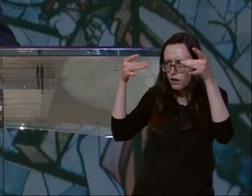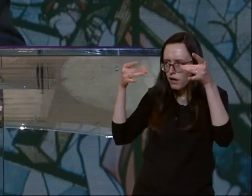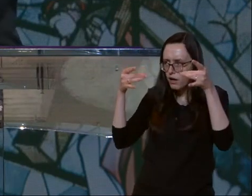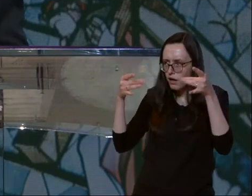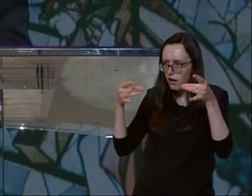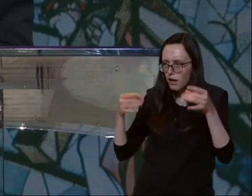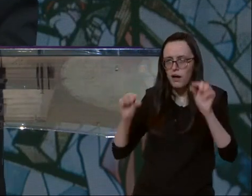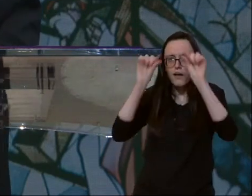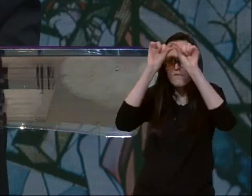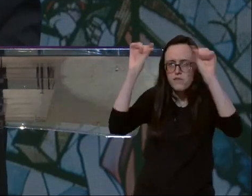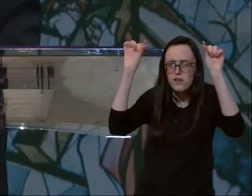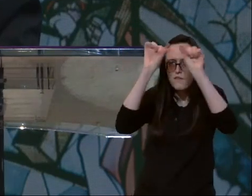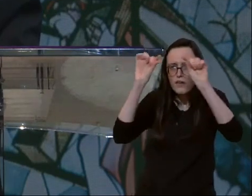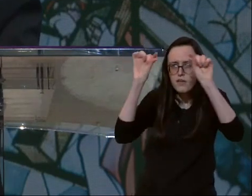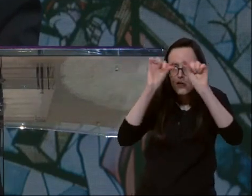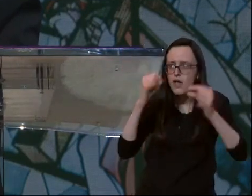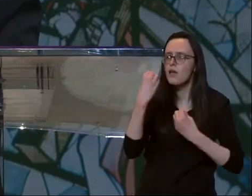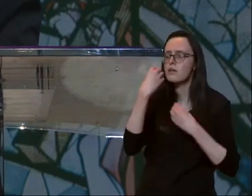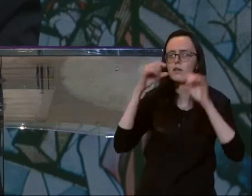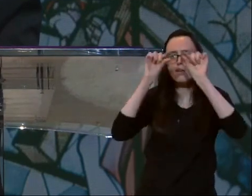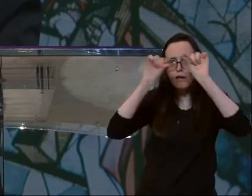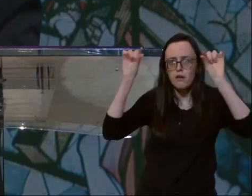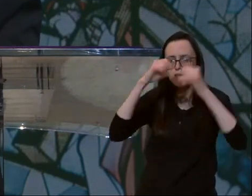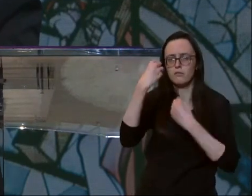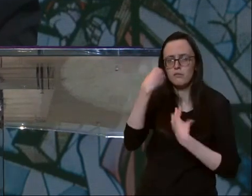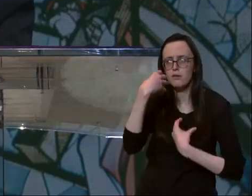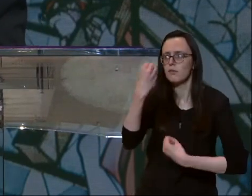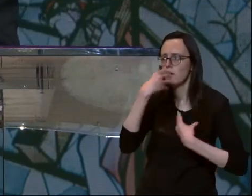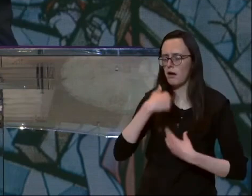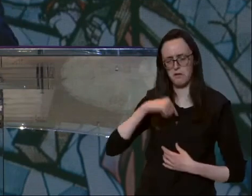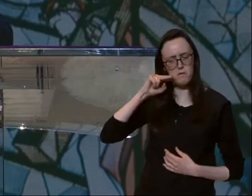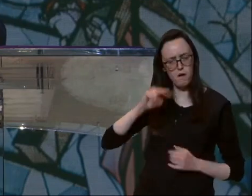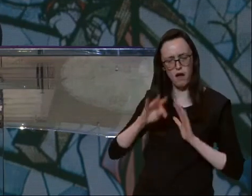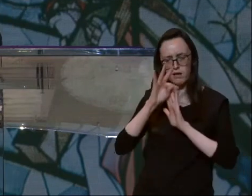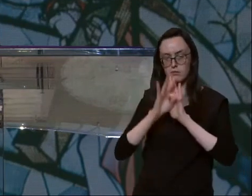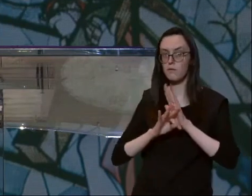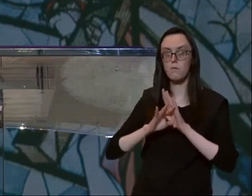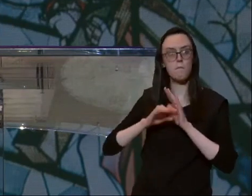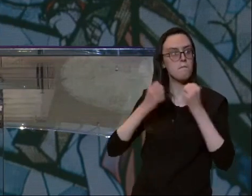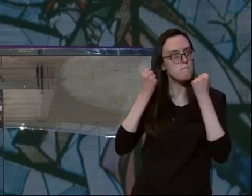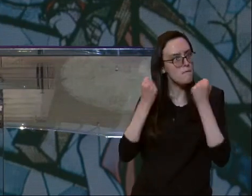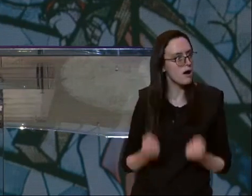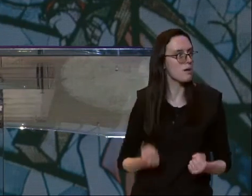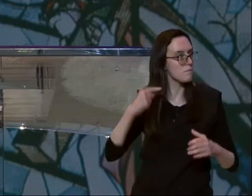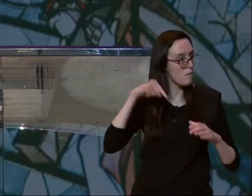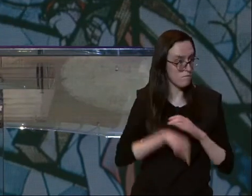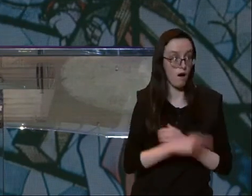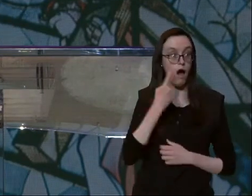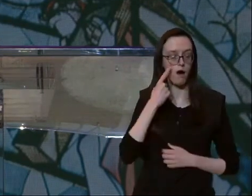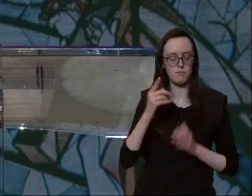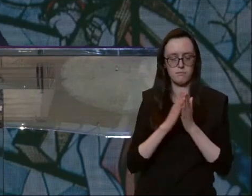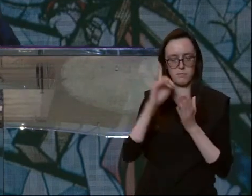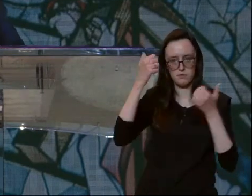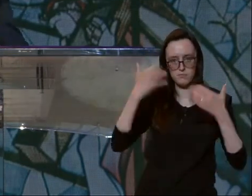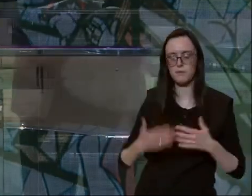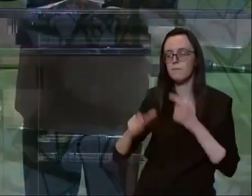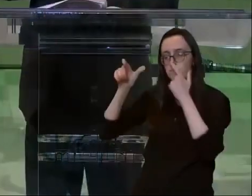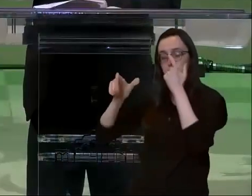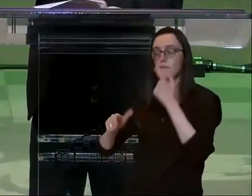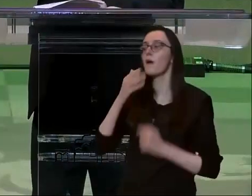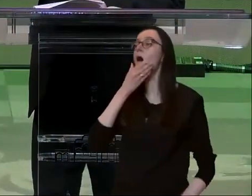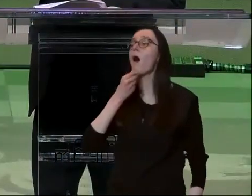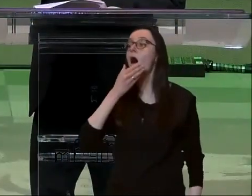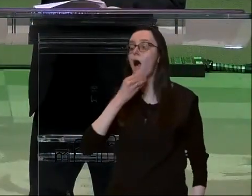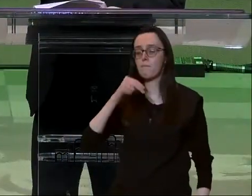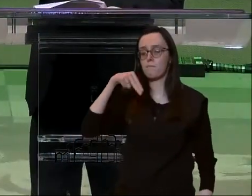Cada versículo quase é uma mensagem que aprofunda esse texto. Diz assim: